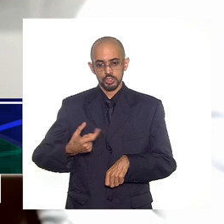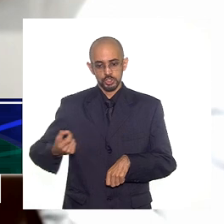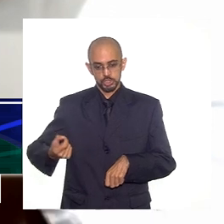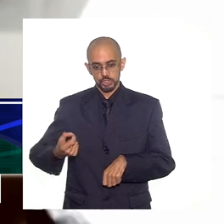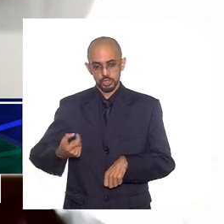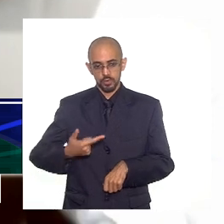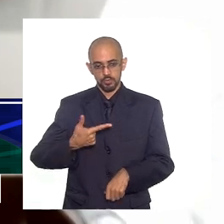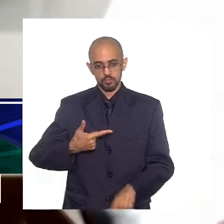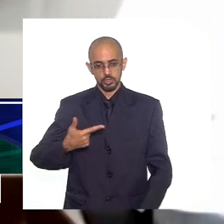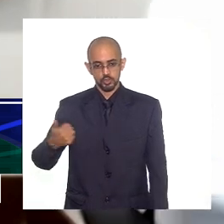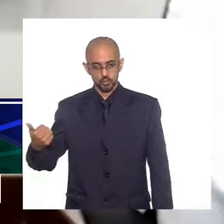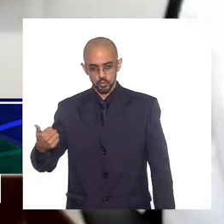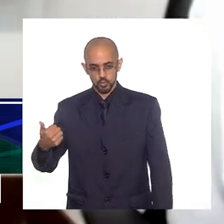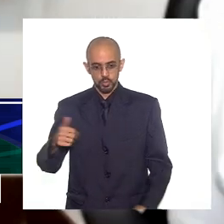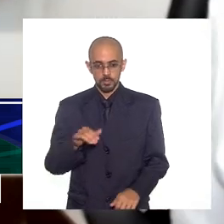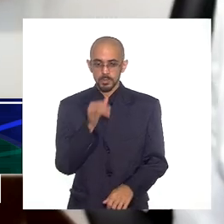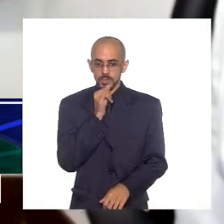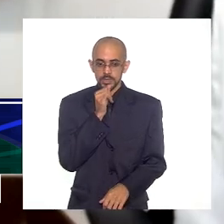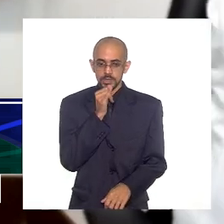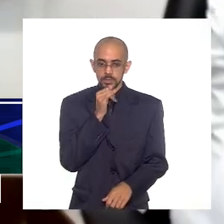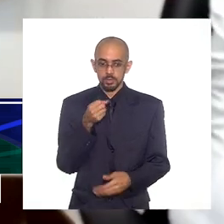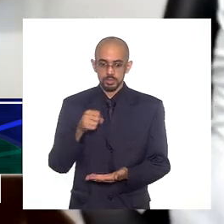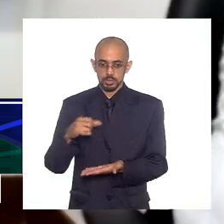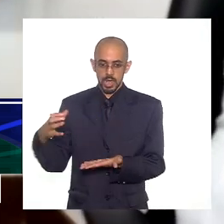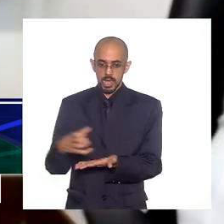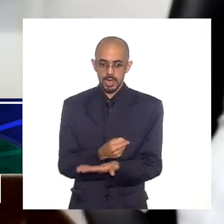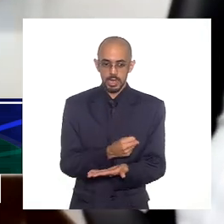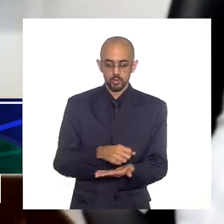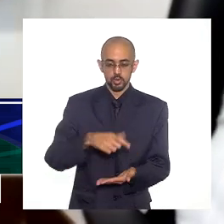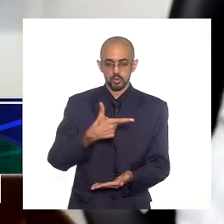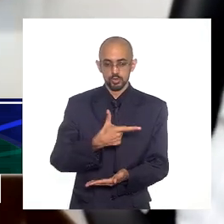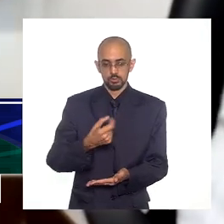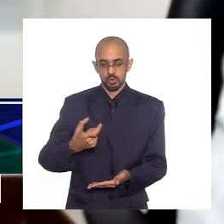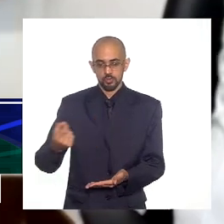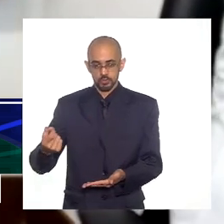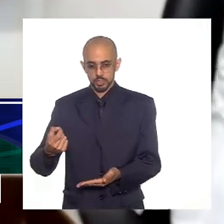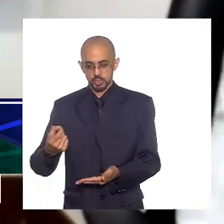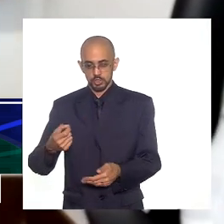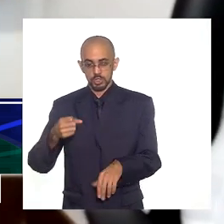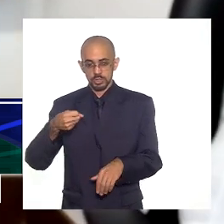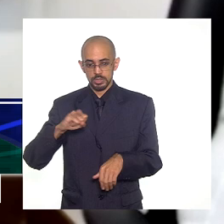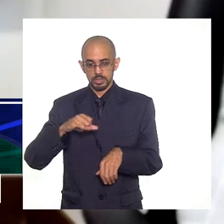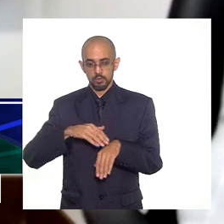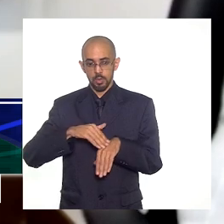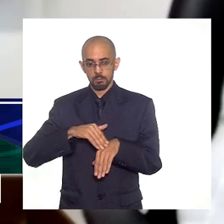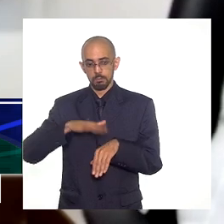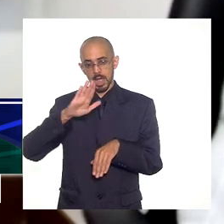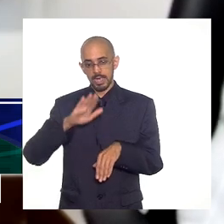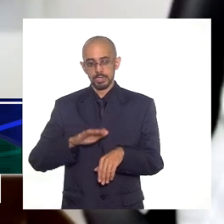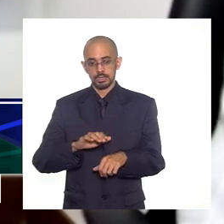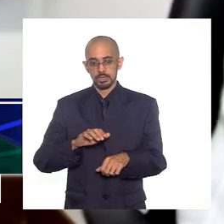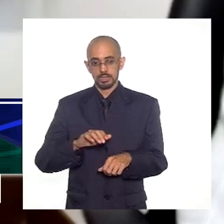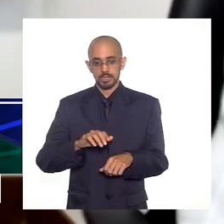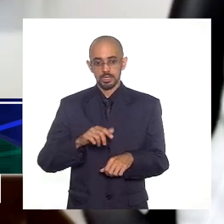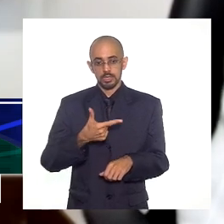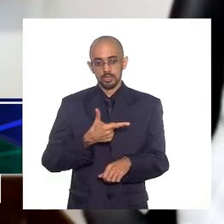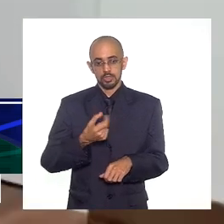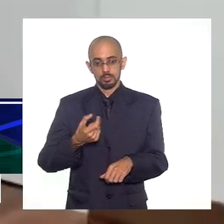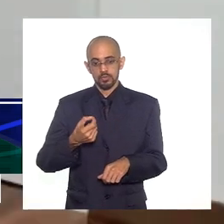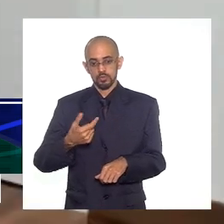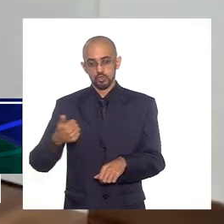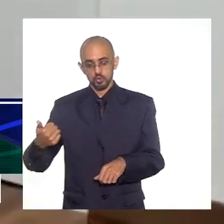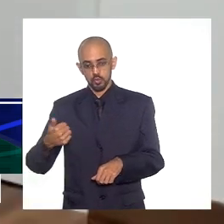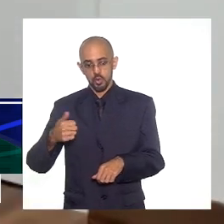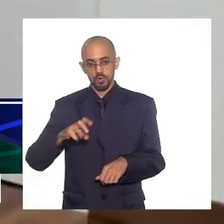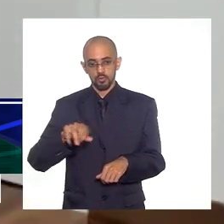Arrecadou 11.400 de royalties de 2020. O que arrecadar a mais, 30% vai para o fundo. Sim, então,